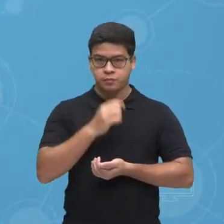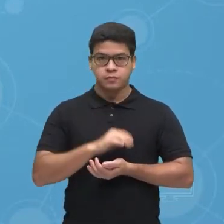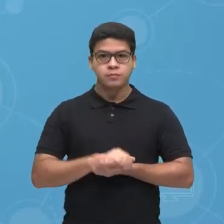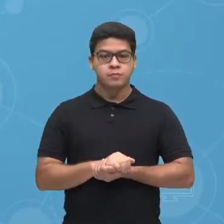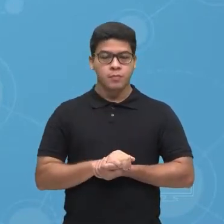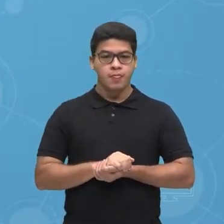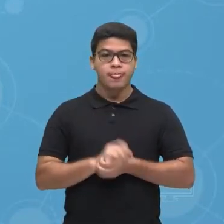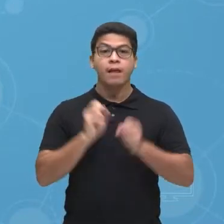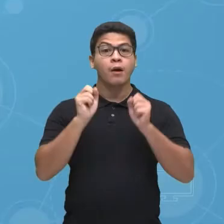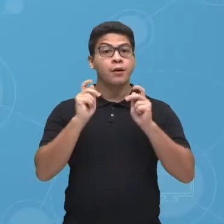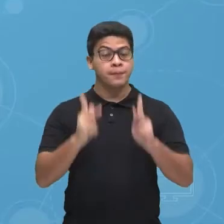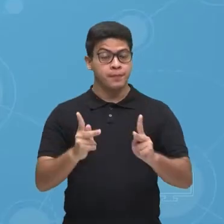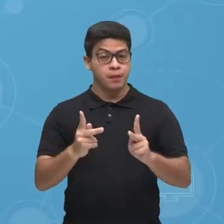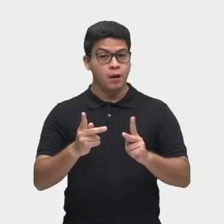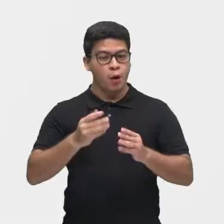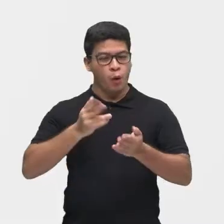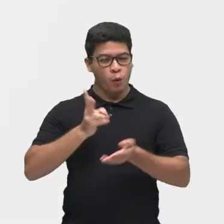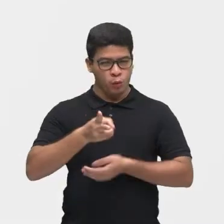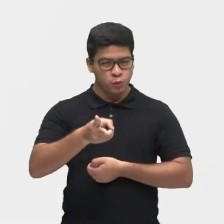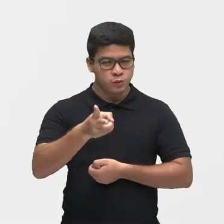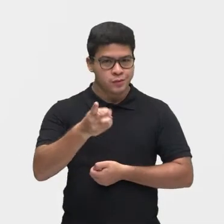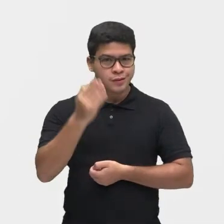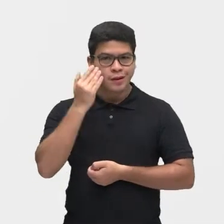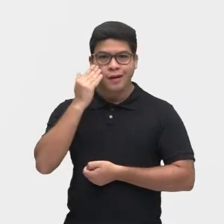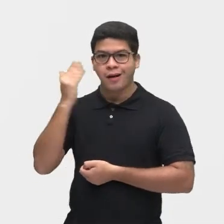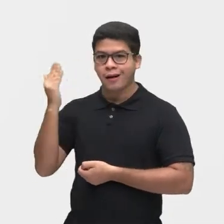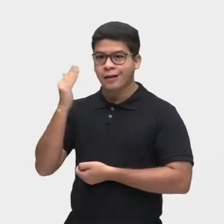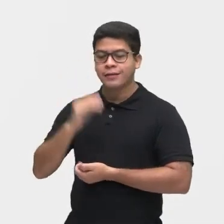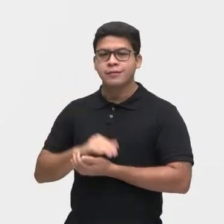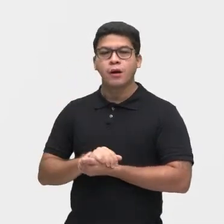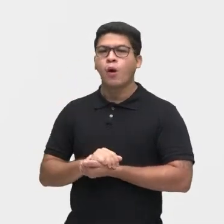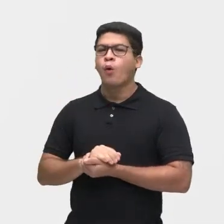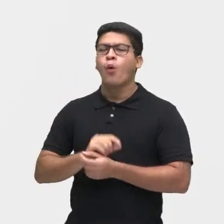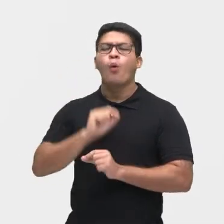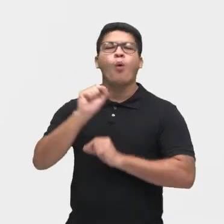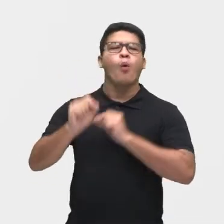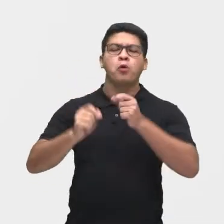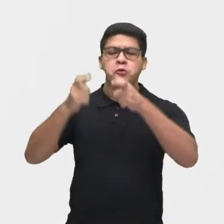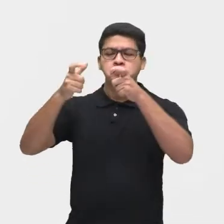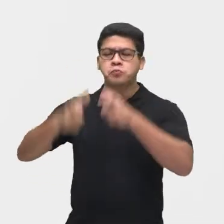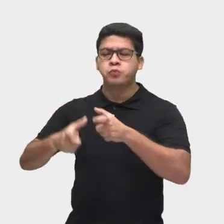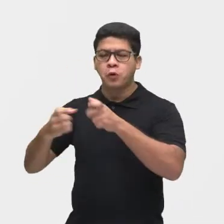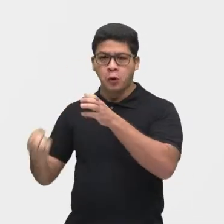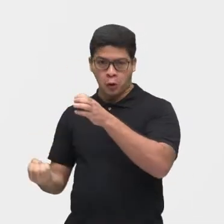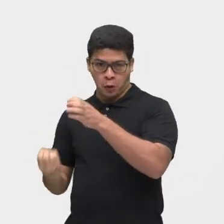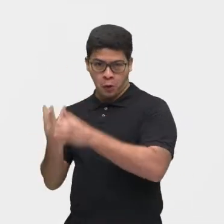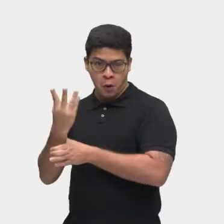ok? Dando prosseguimento aí, nós vamos ver um pouquinho aí, ó, né?